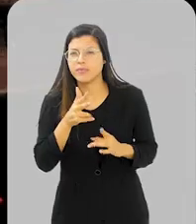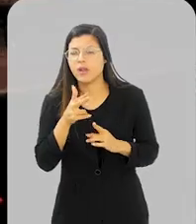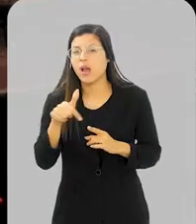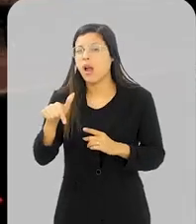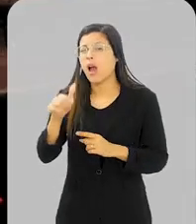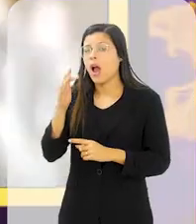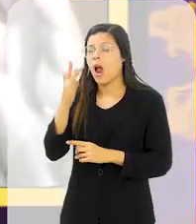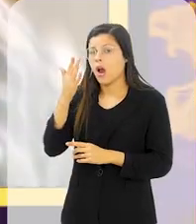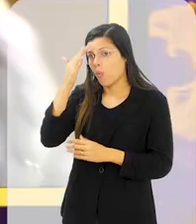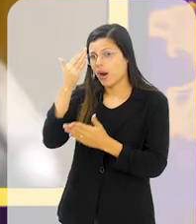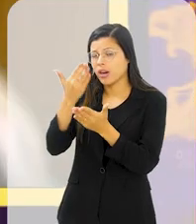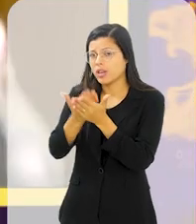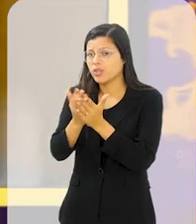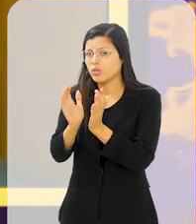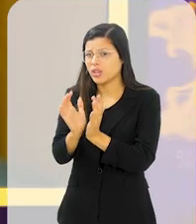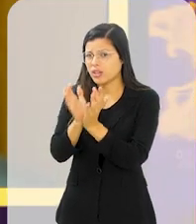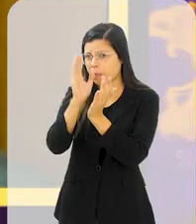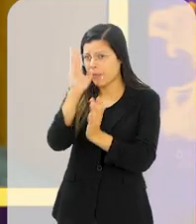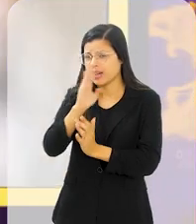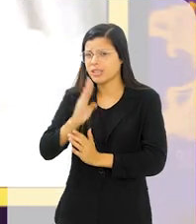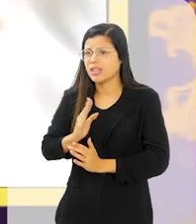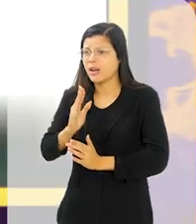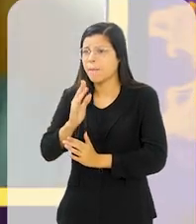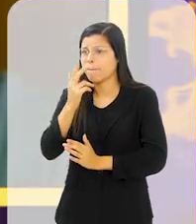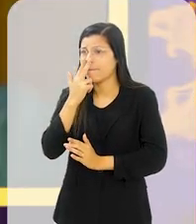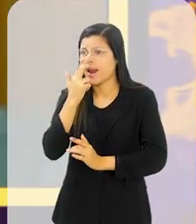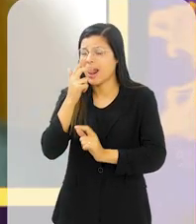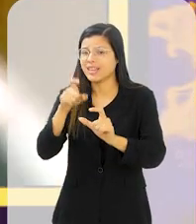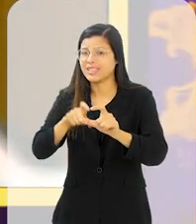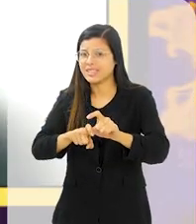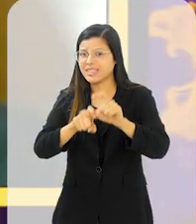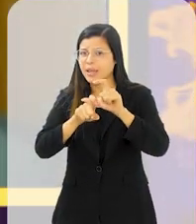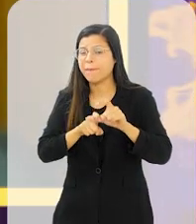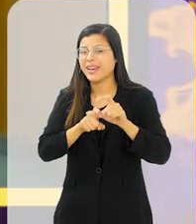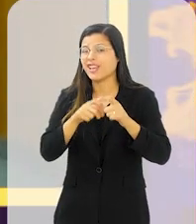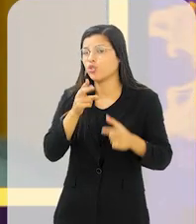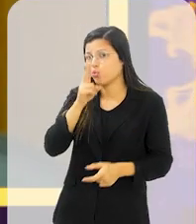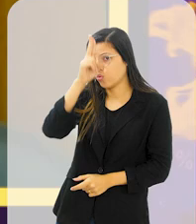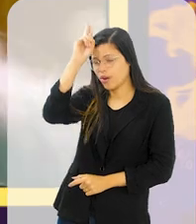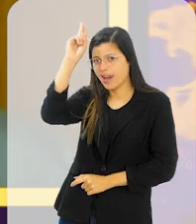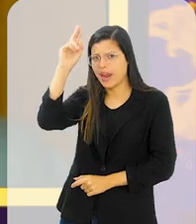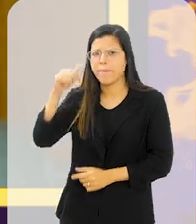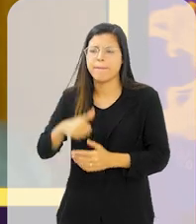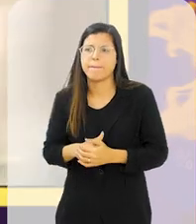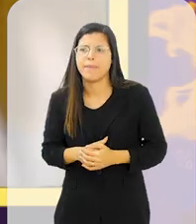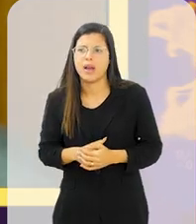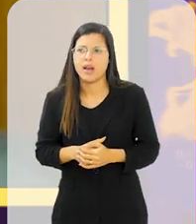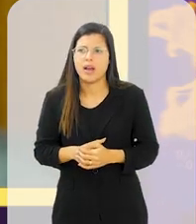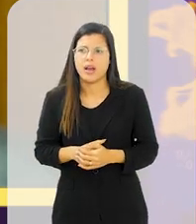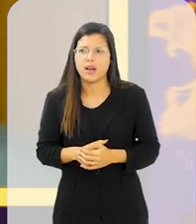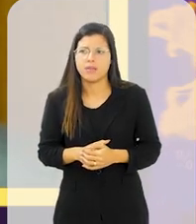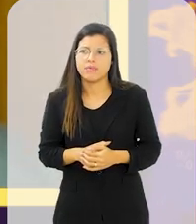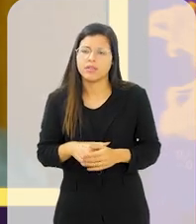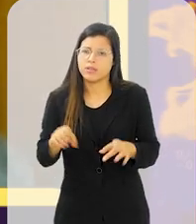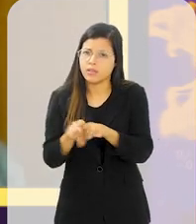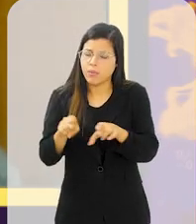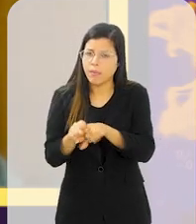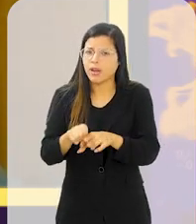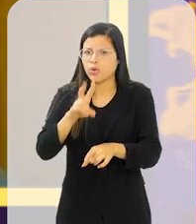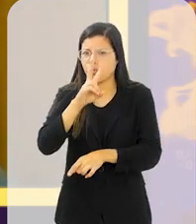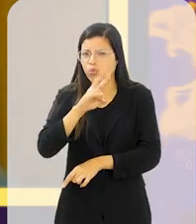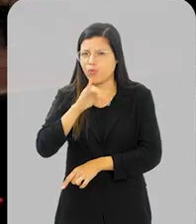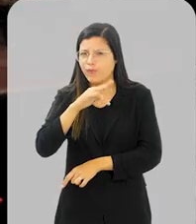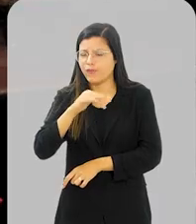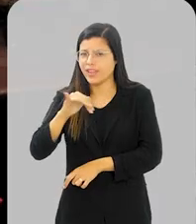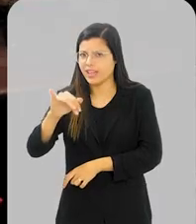acho que a seleção está dependente demais da figura empírica do Neymar e, quando ele não está em campo, da figura empírica do Vinícius Júnior. Tá